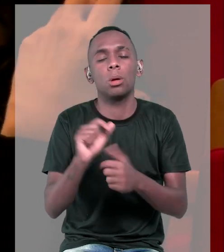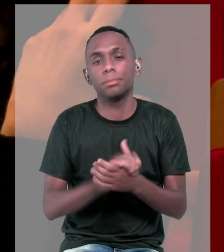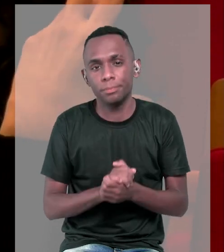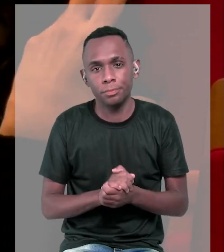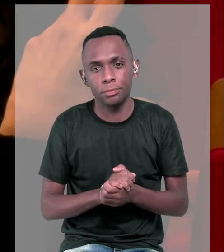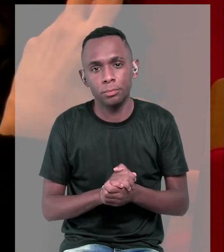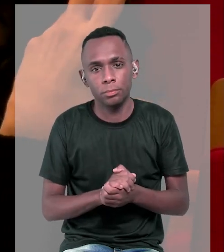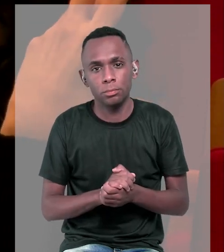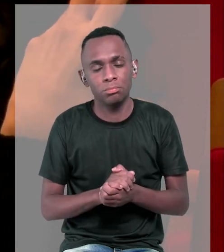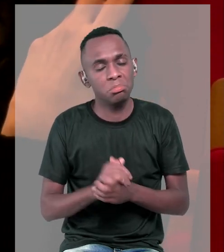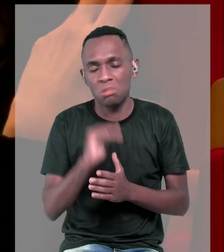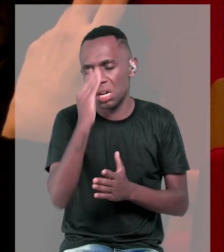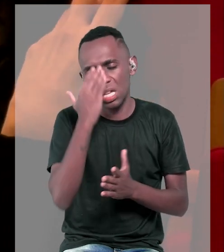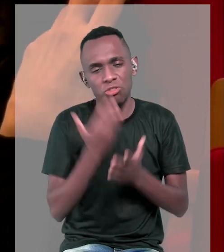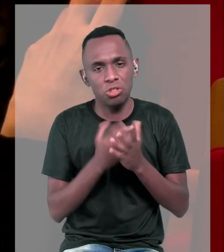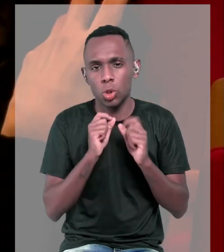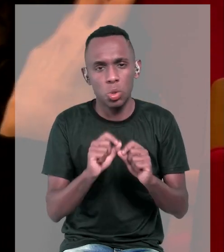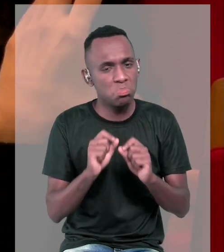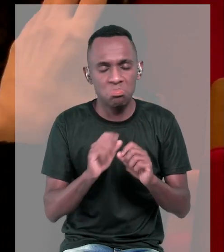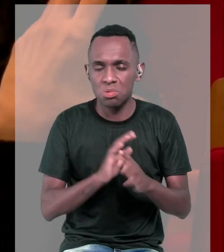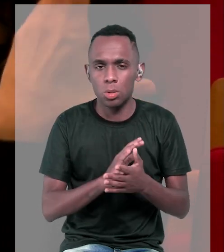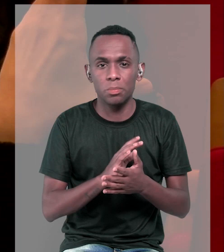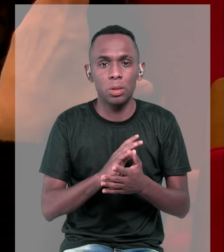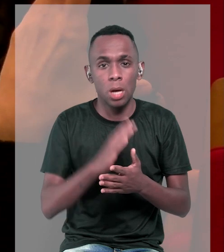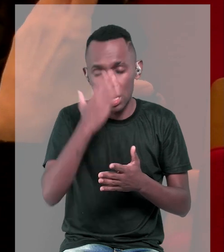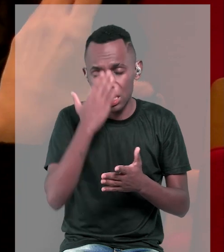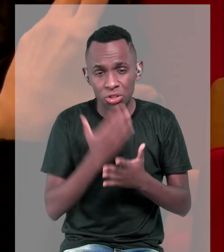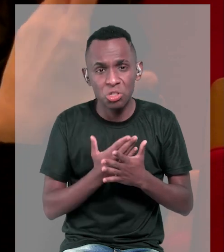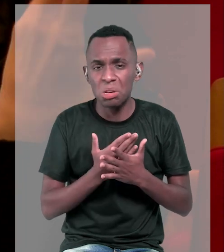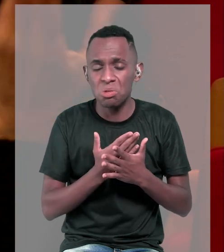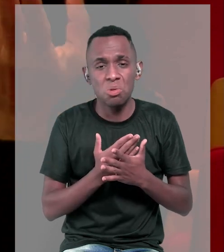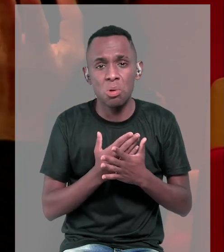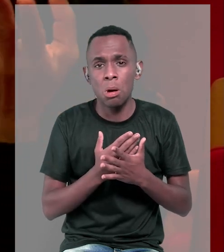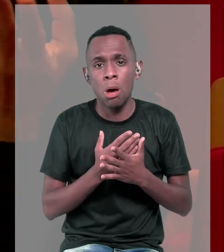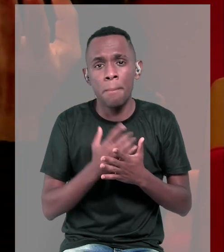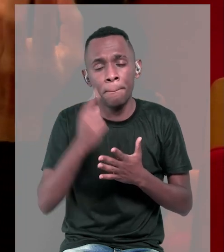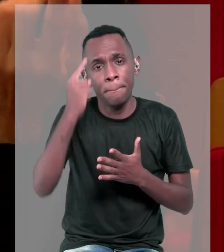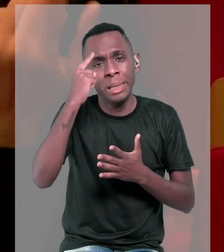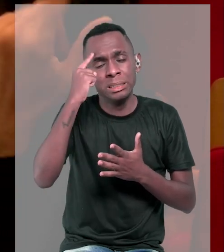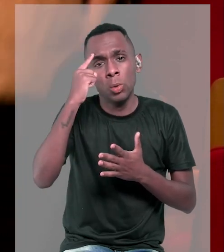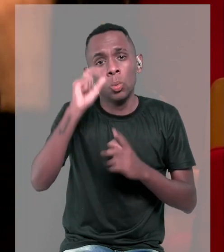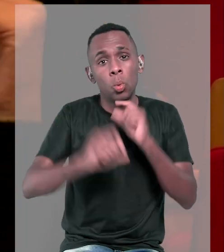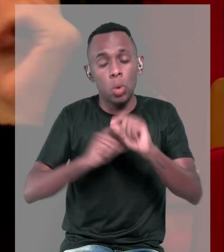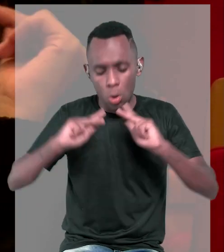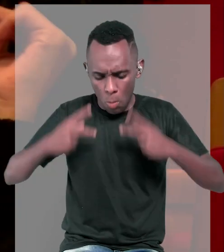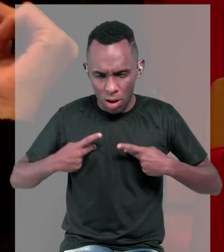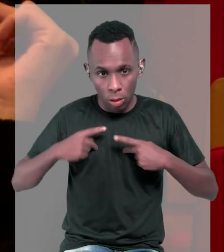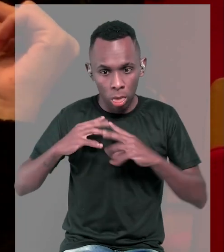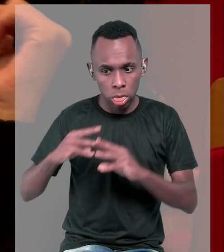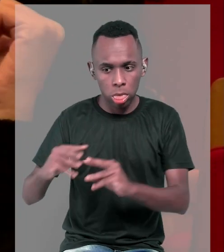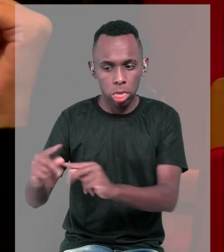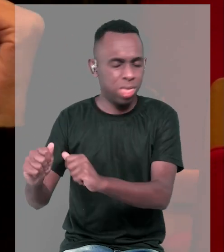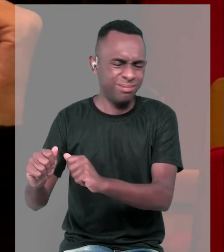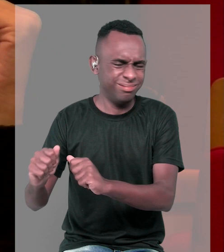acreditavam que eles estavam realmente pensando na extinção do humano, mas pensaram mais